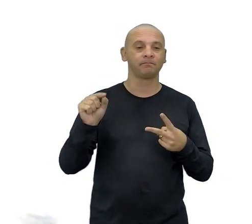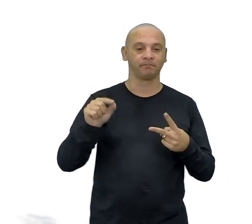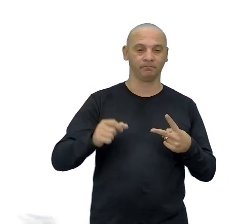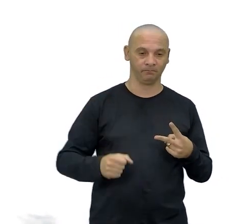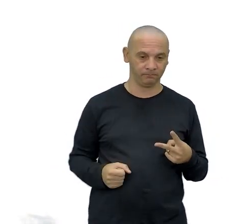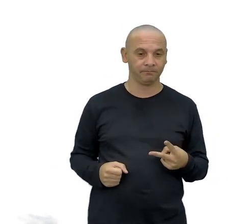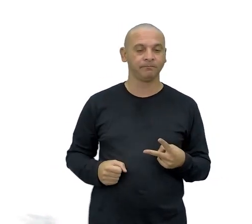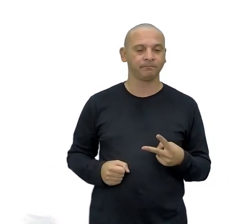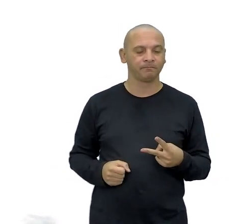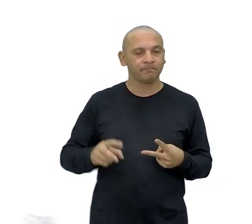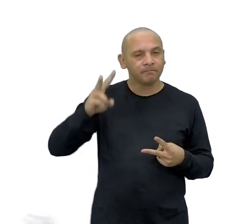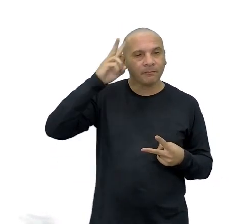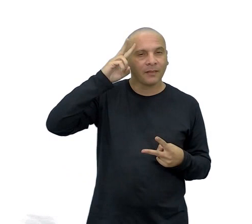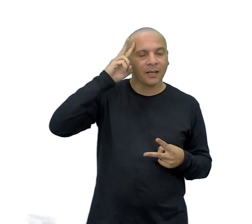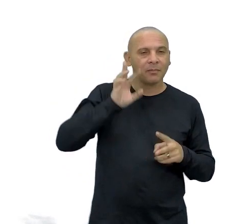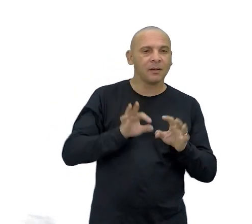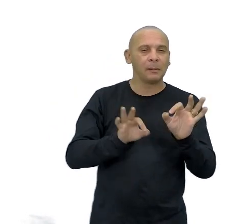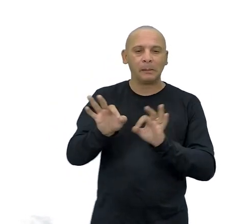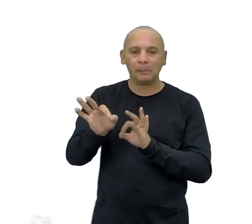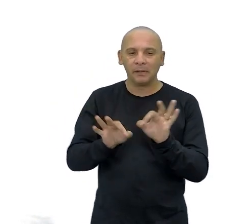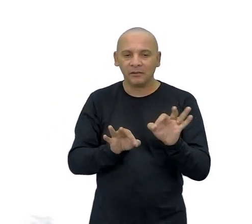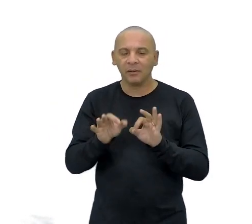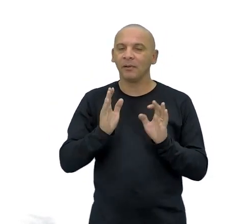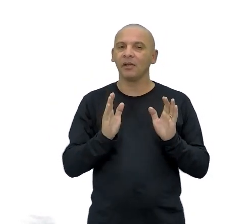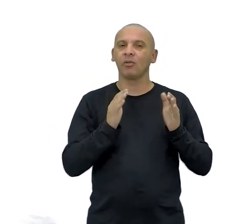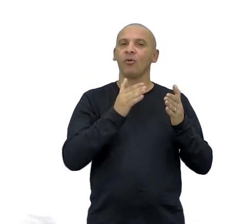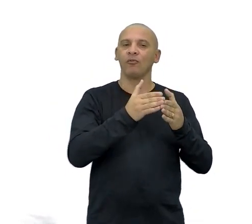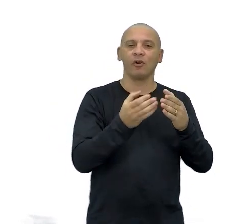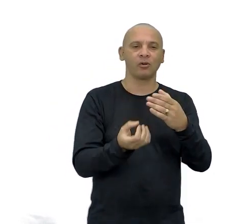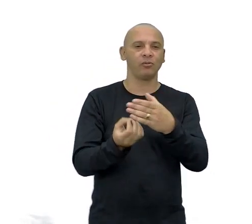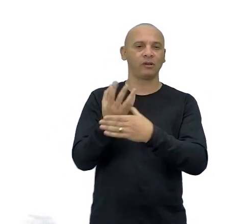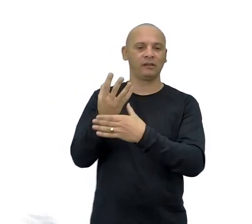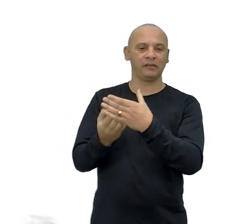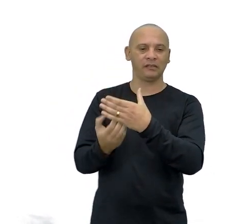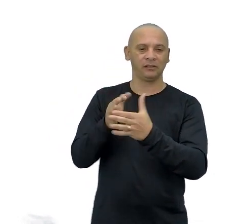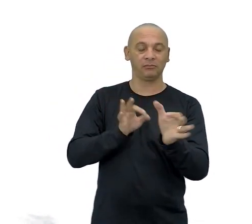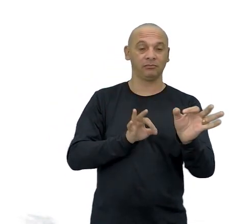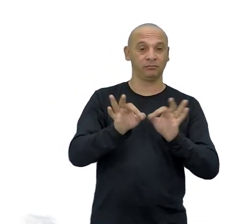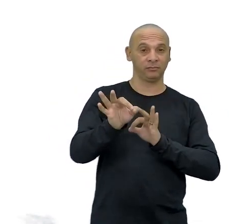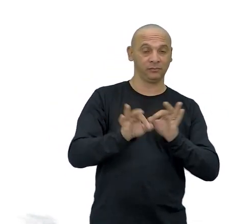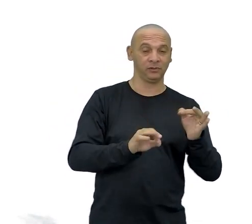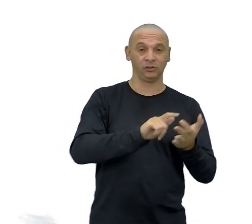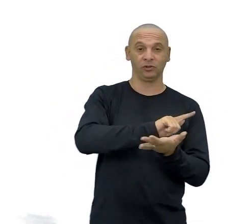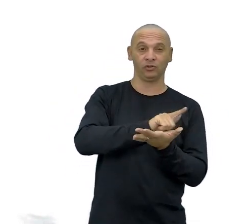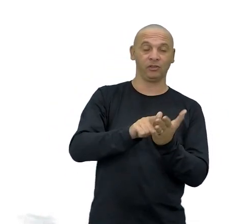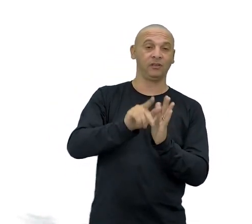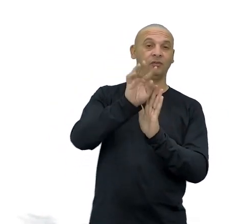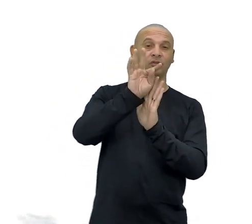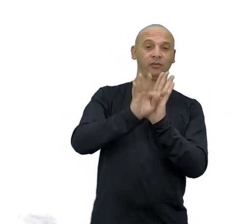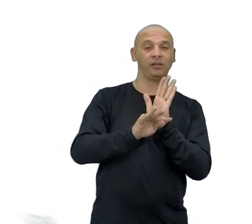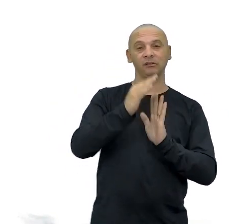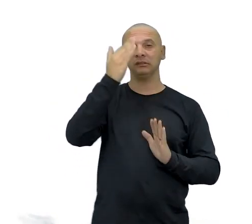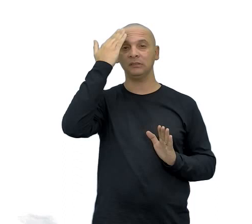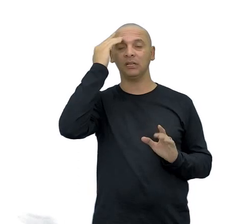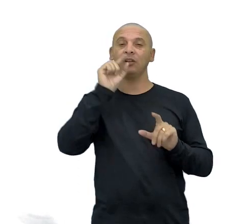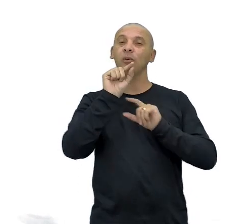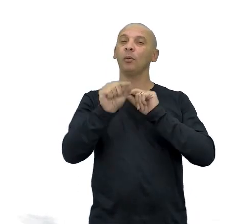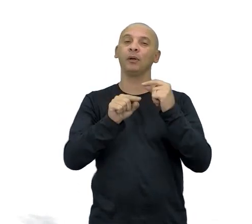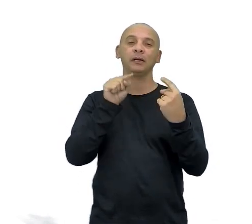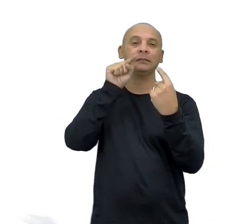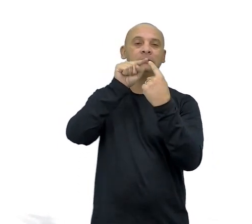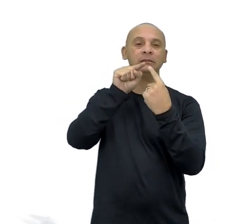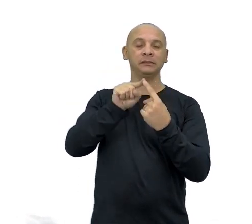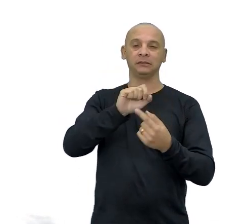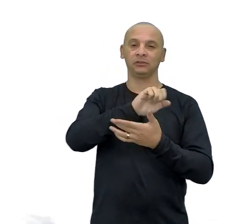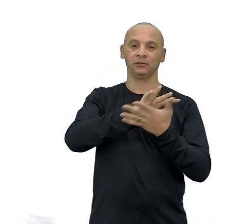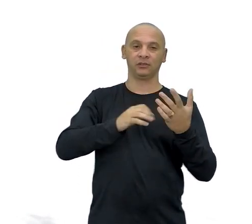momento, refletindo sobre o planejamento com foco nas produções de sentidos relativas aos gêneros textuais da sequência